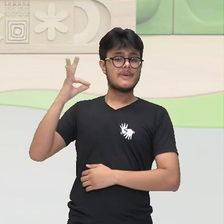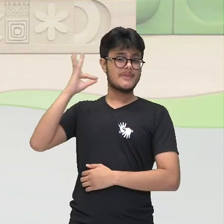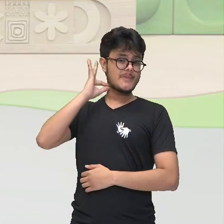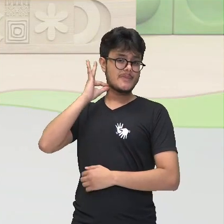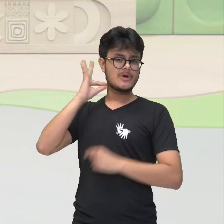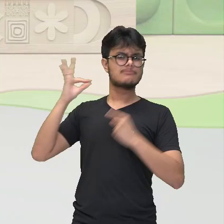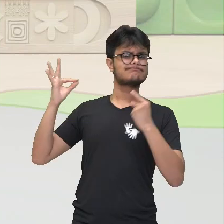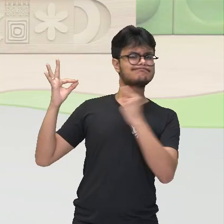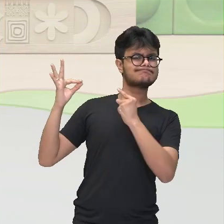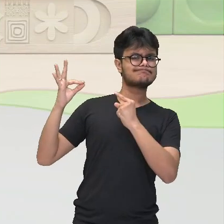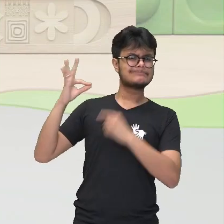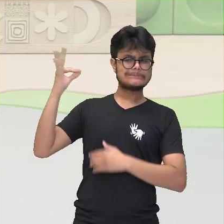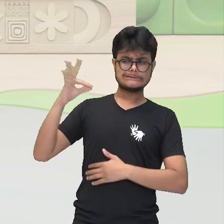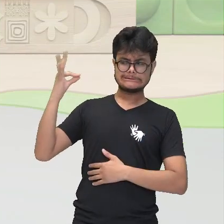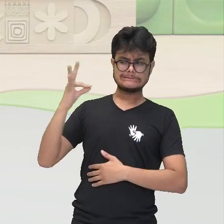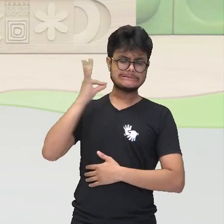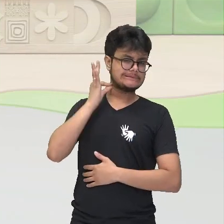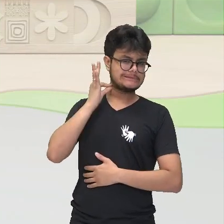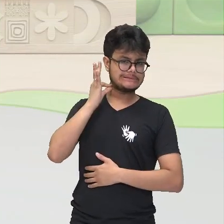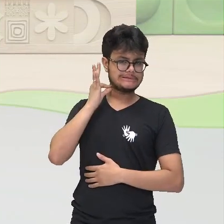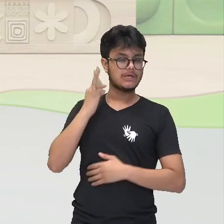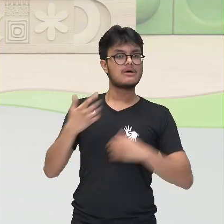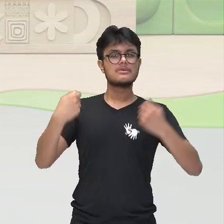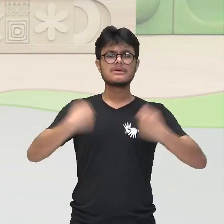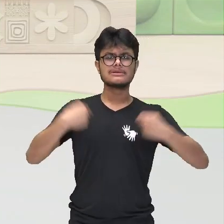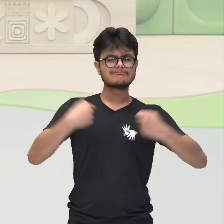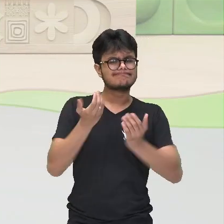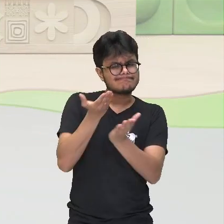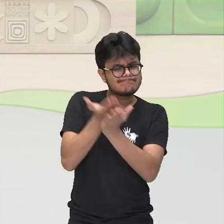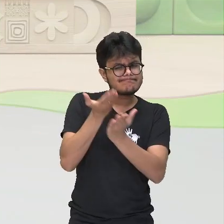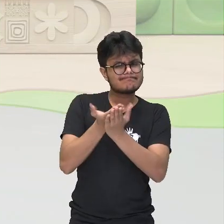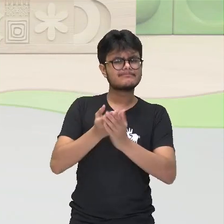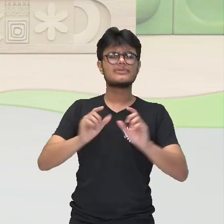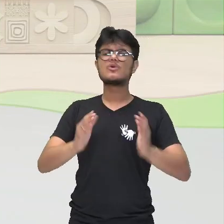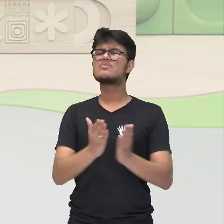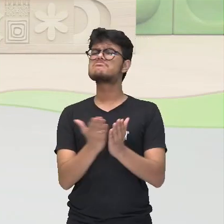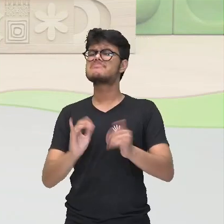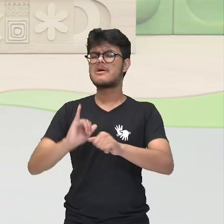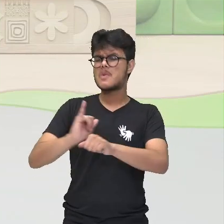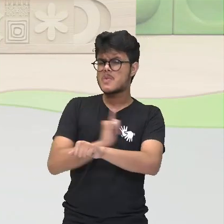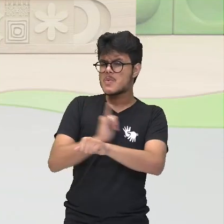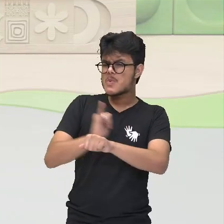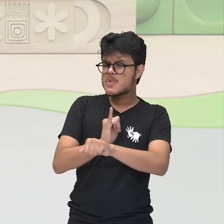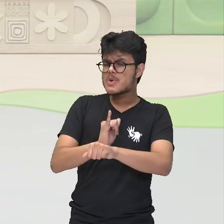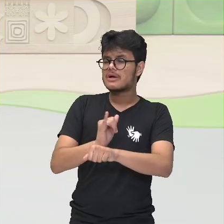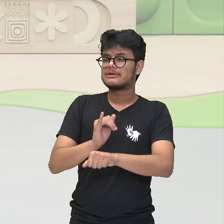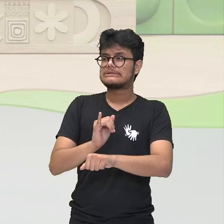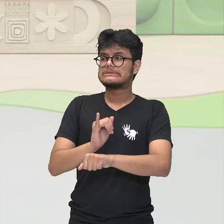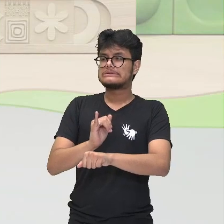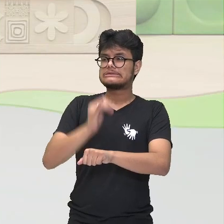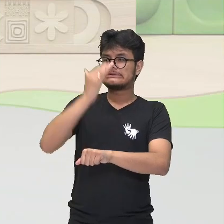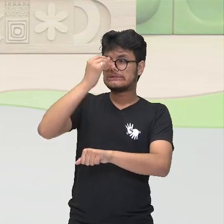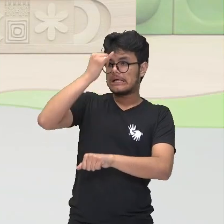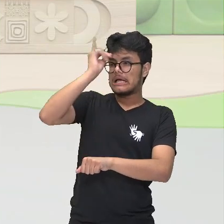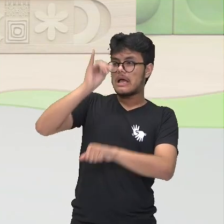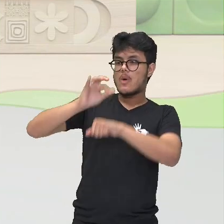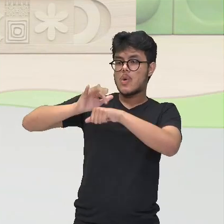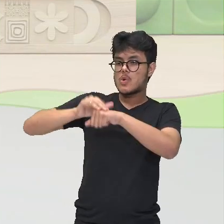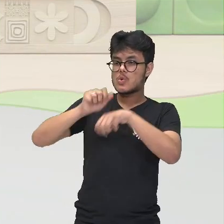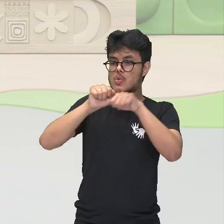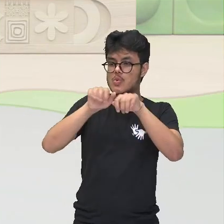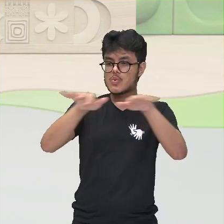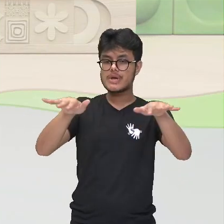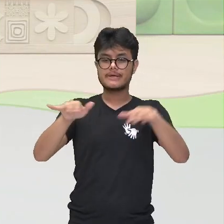mosquitinho. Né? Então, é necessário a gente ter conhecimento do método de transmissão e de proliferação desses